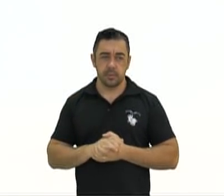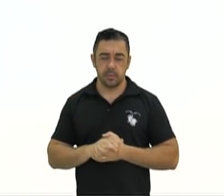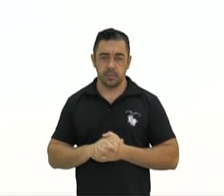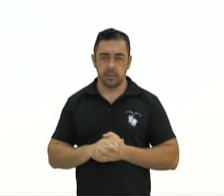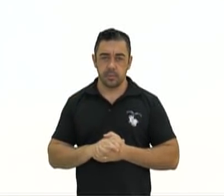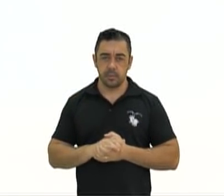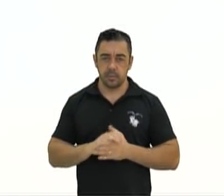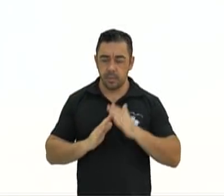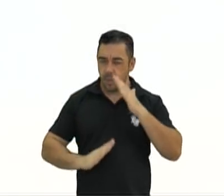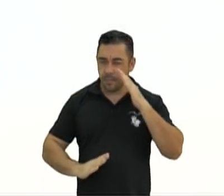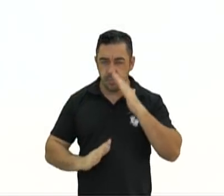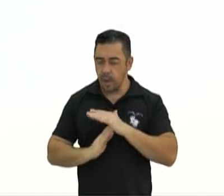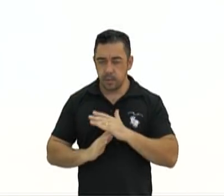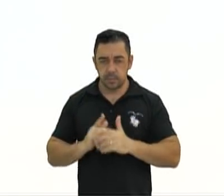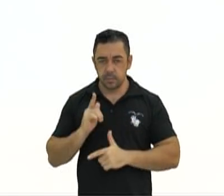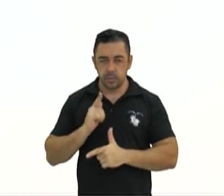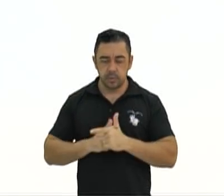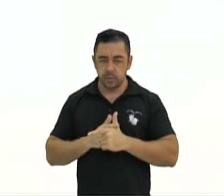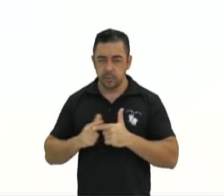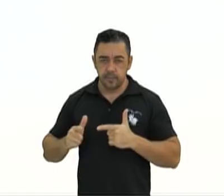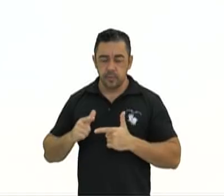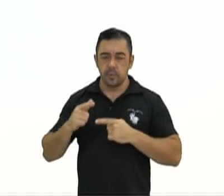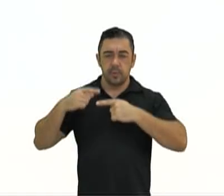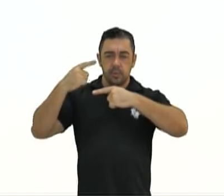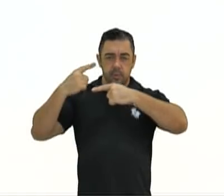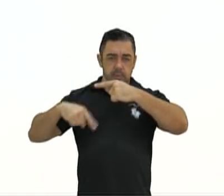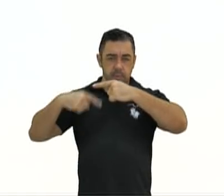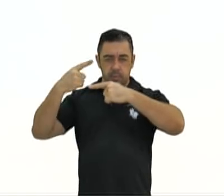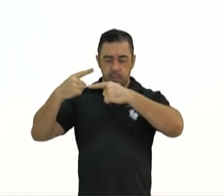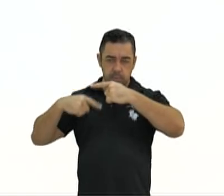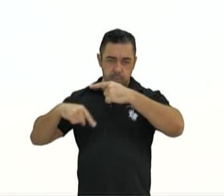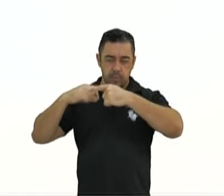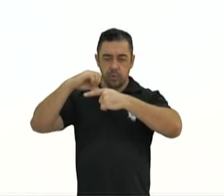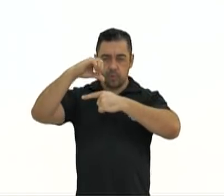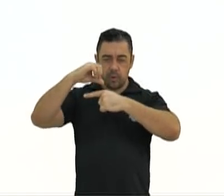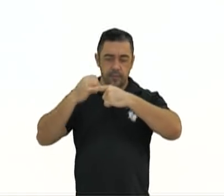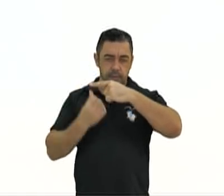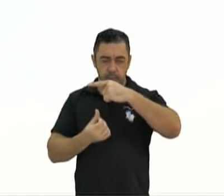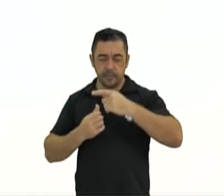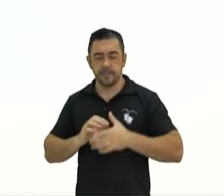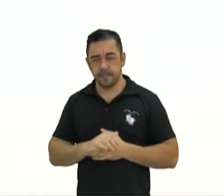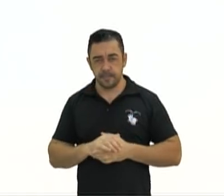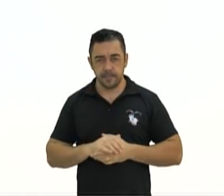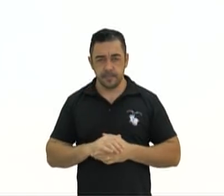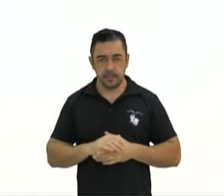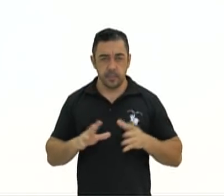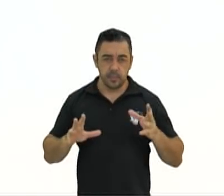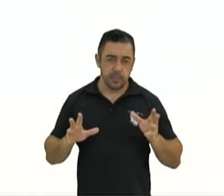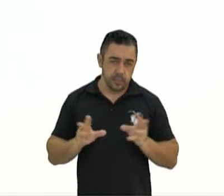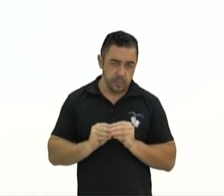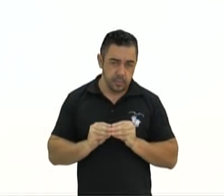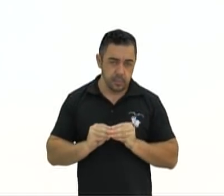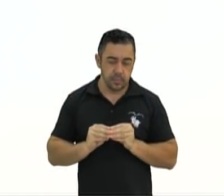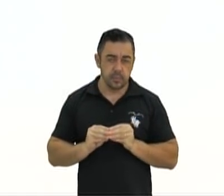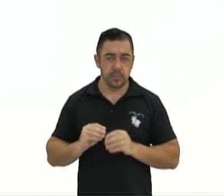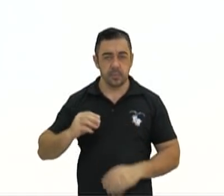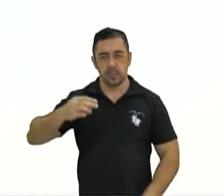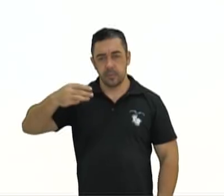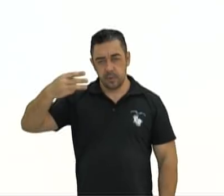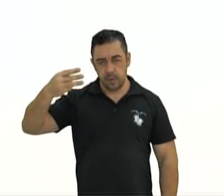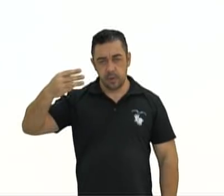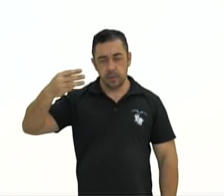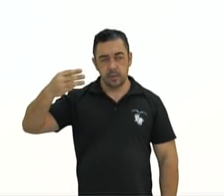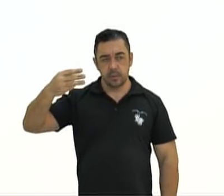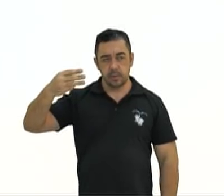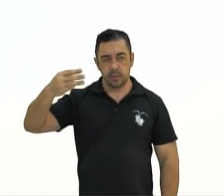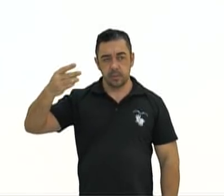é o máximo divisor comum entre 9 e 6. Então, a professora dividiu 9 por 3, que dá